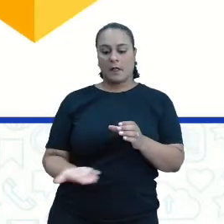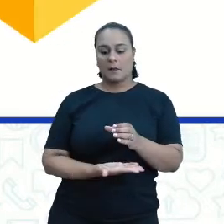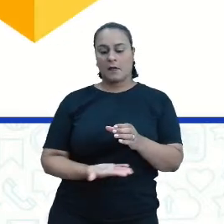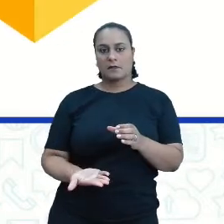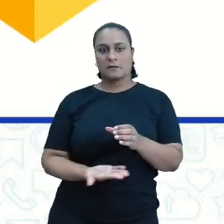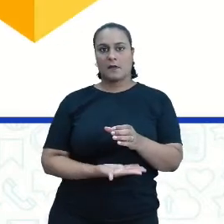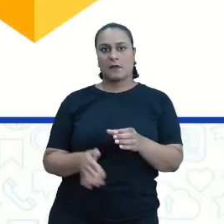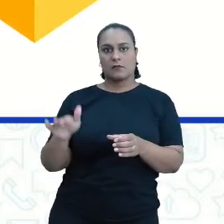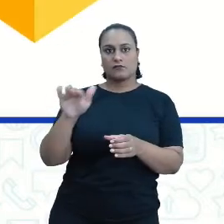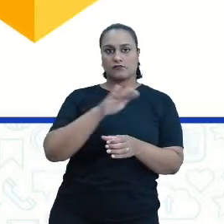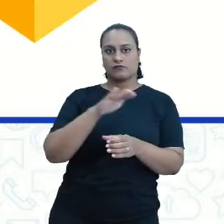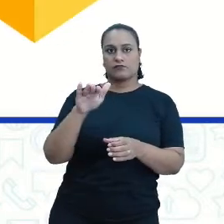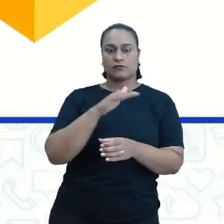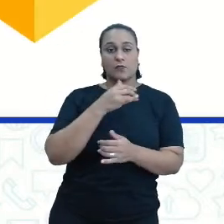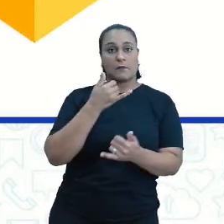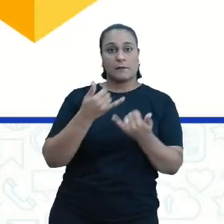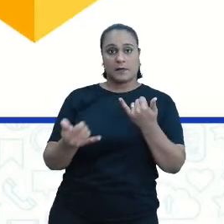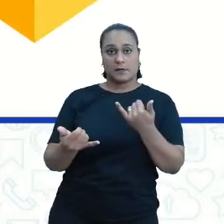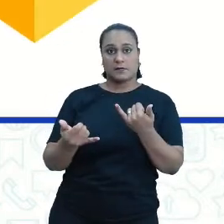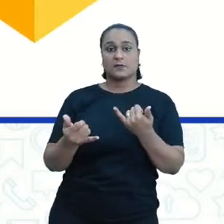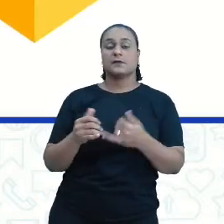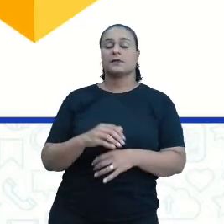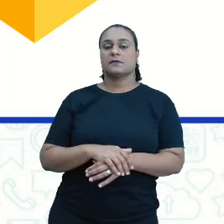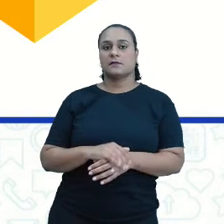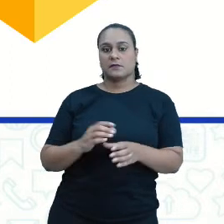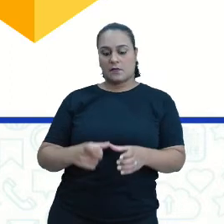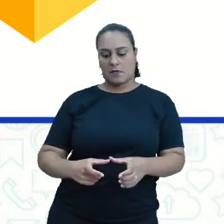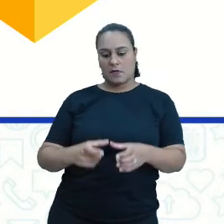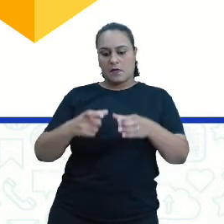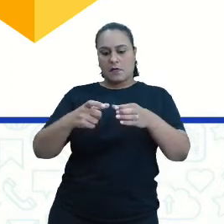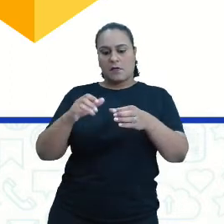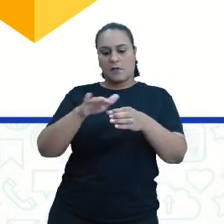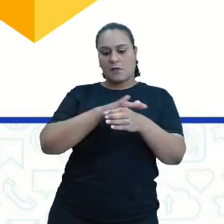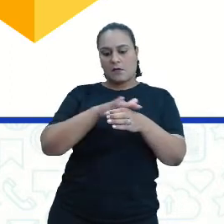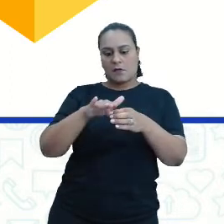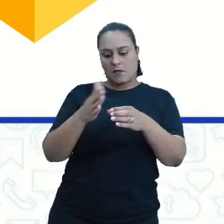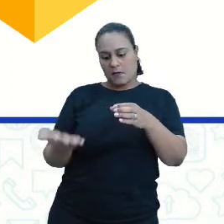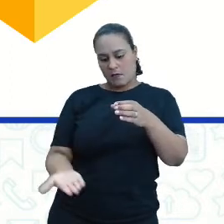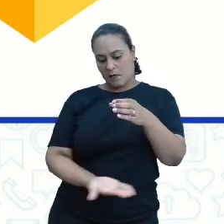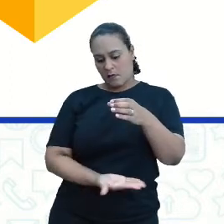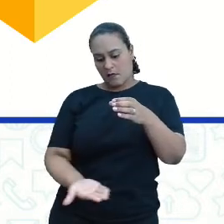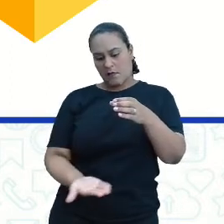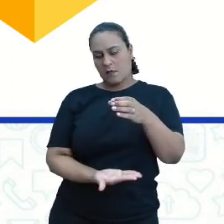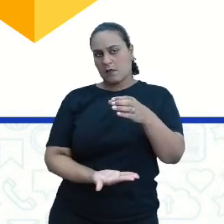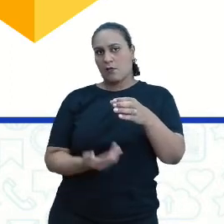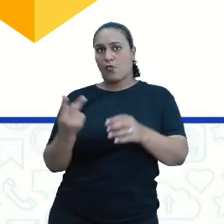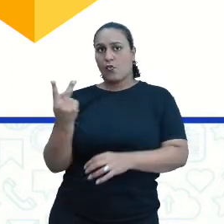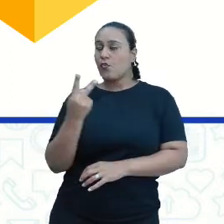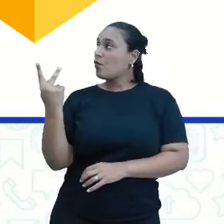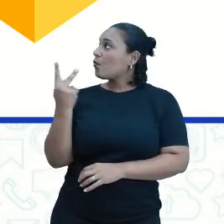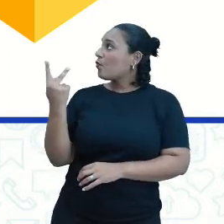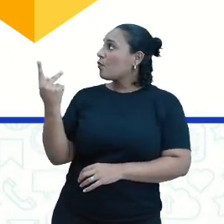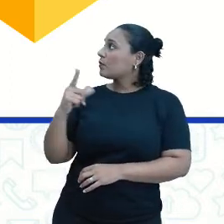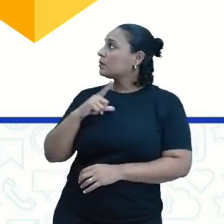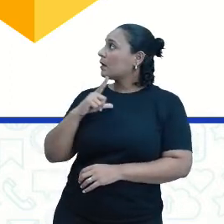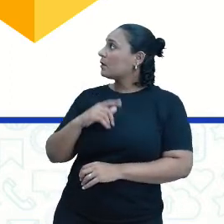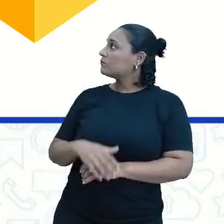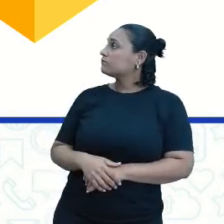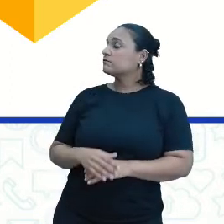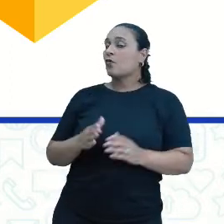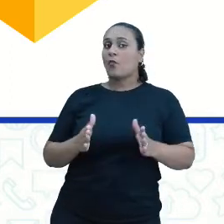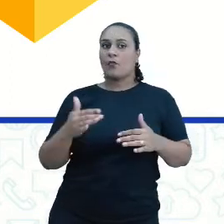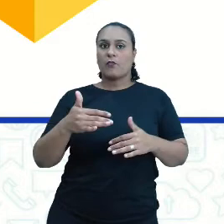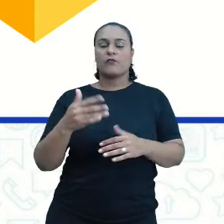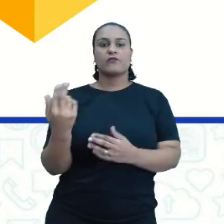de cima são parecidas no sentido de que tanto o cilindro quanto o prisma, eles têm esse formato igual, tanto na